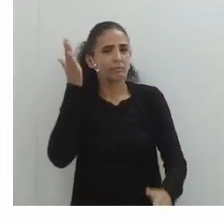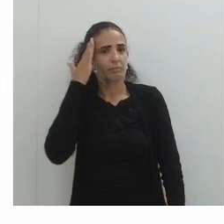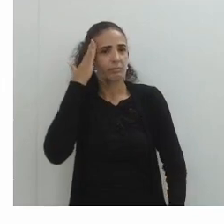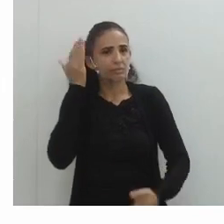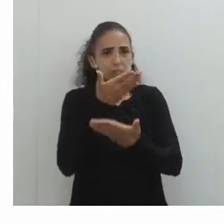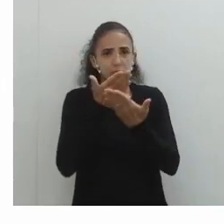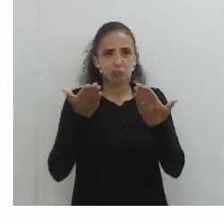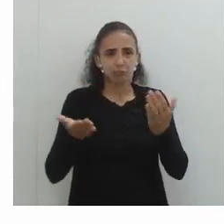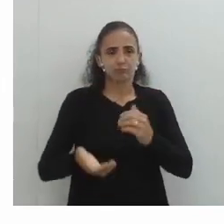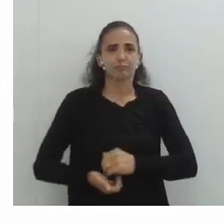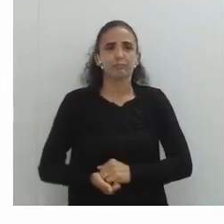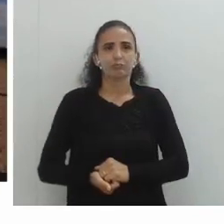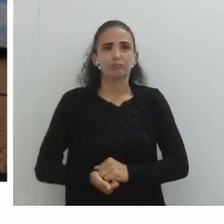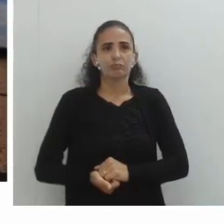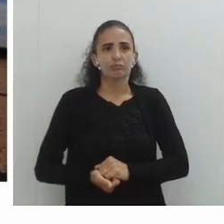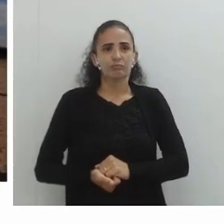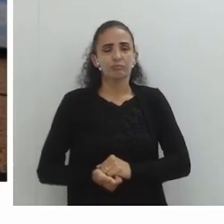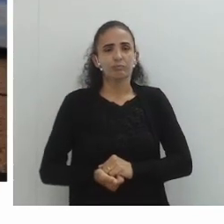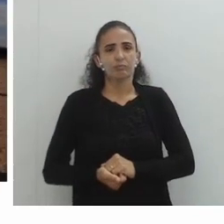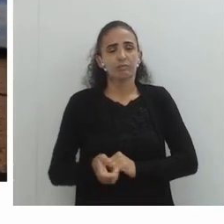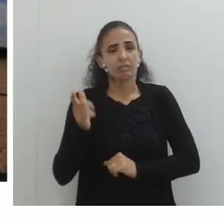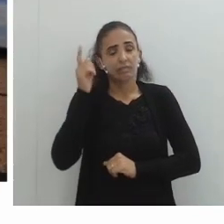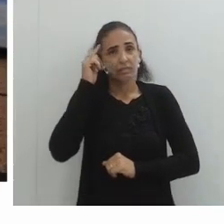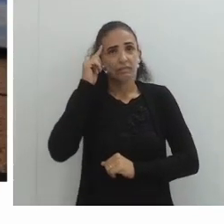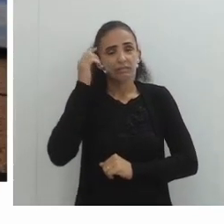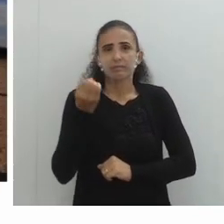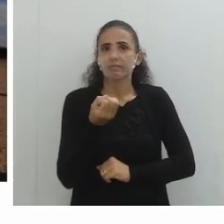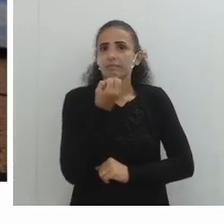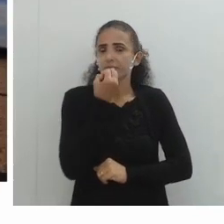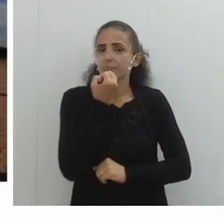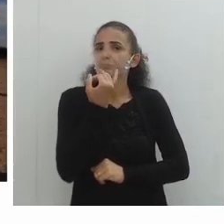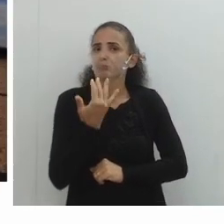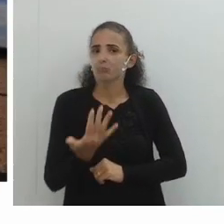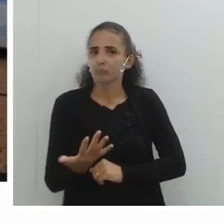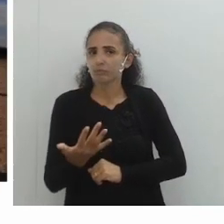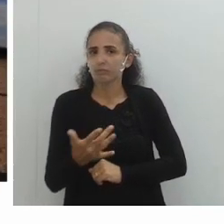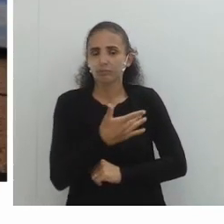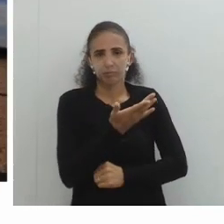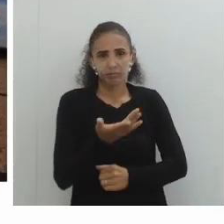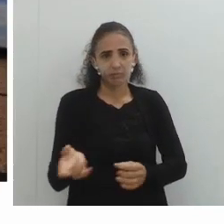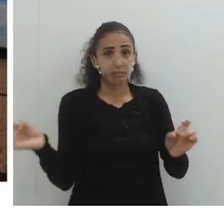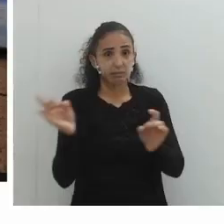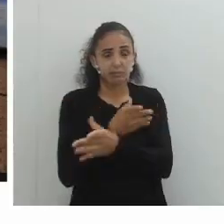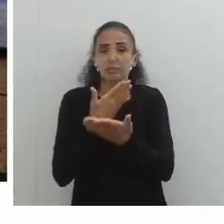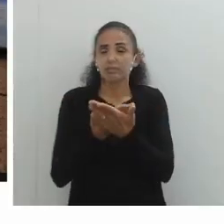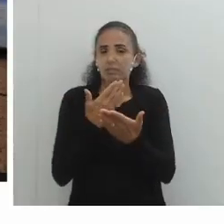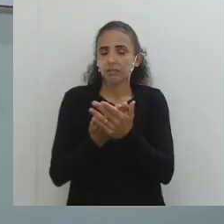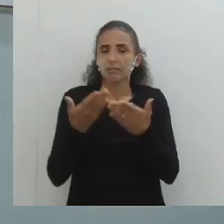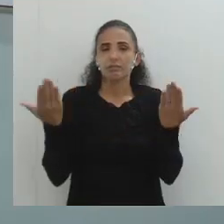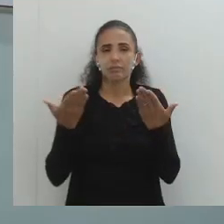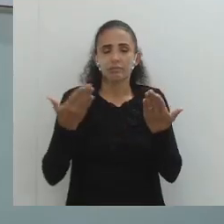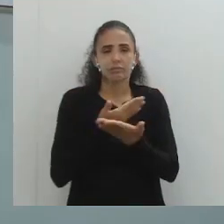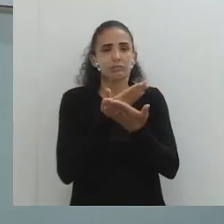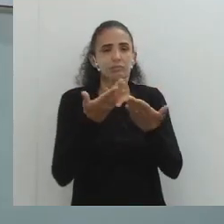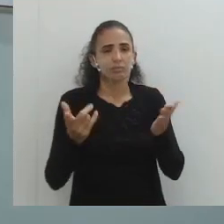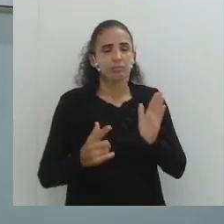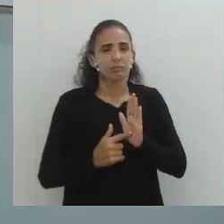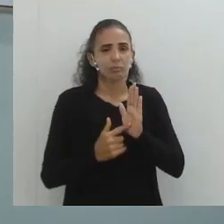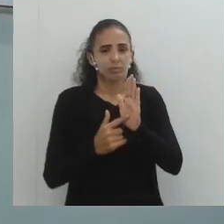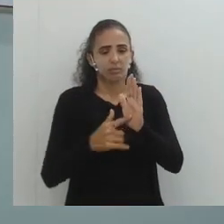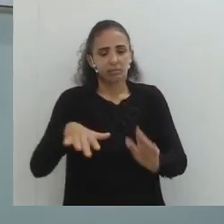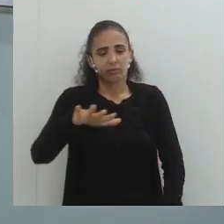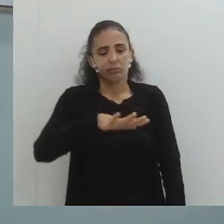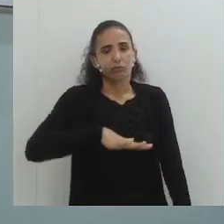isso. Antes de falar dos benefícios dos jogos, para a gente encerrar a aula de hoje, eu queria destacar outros